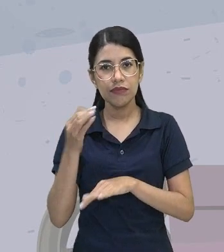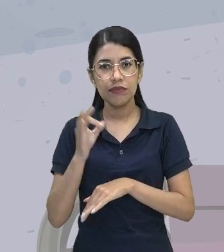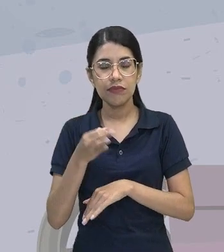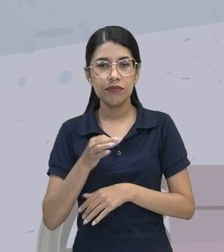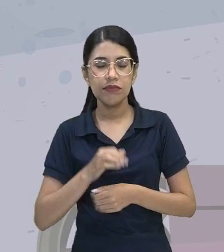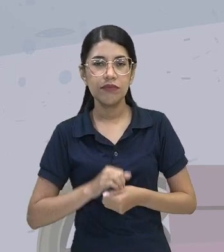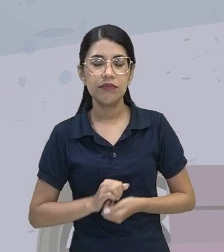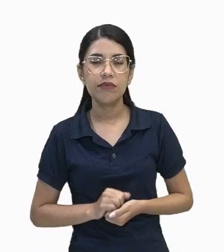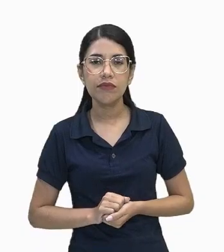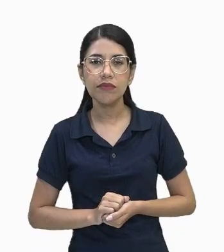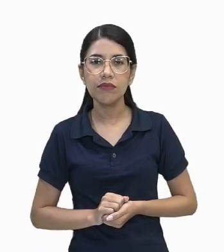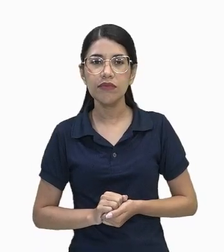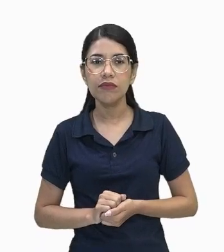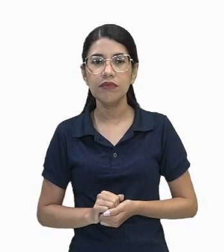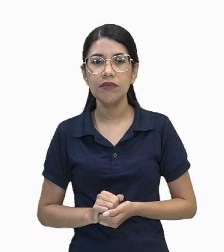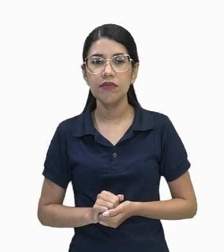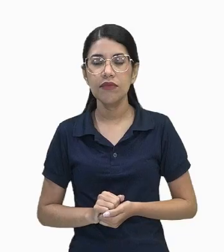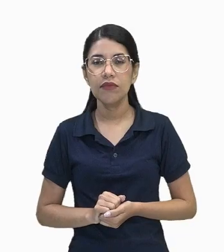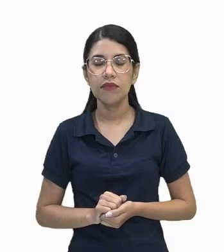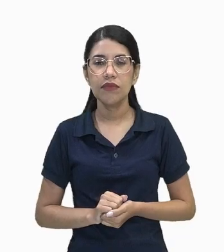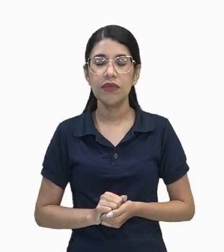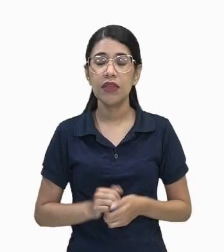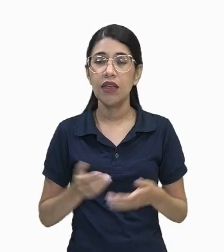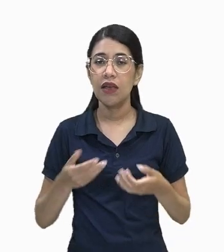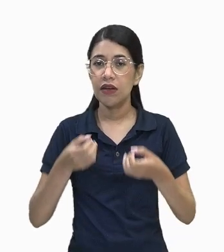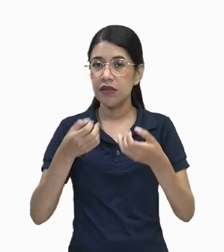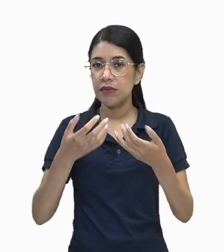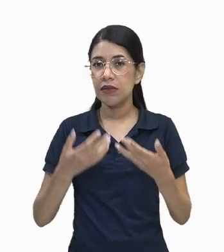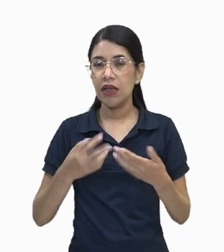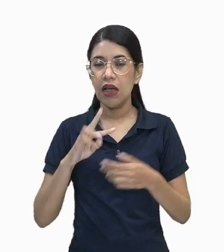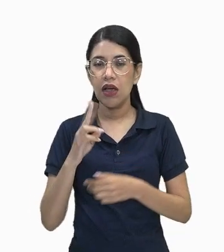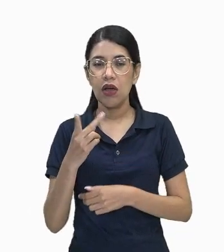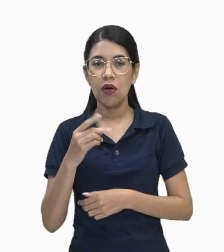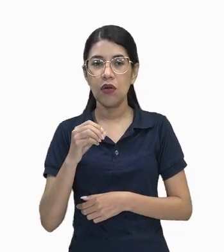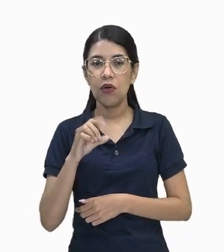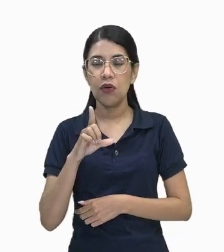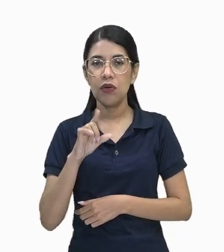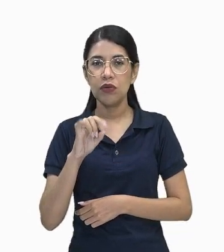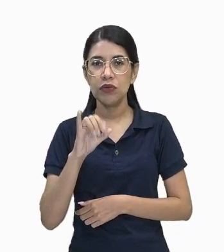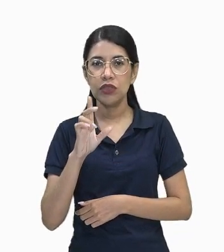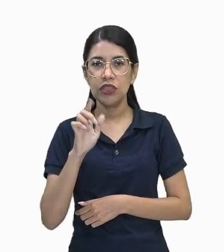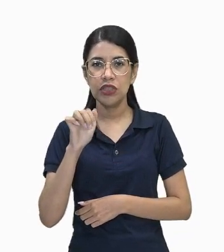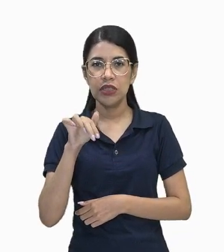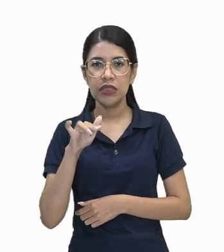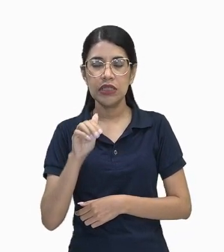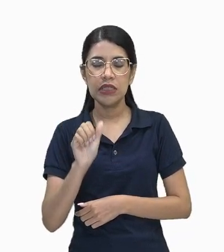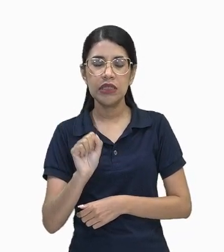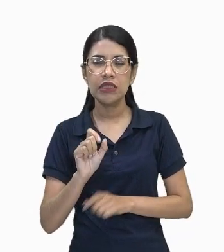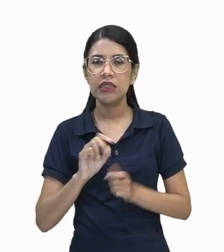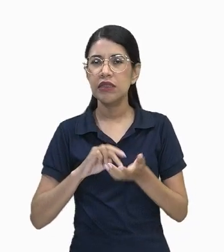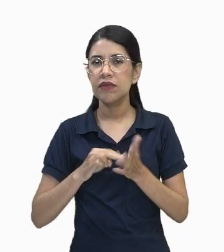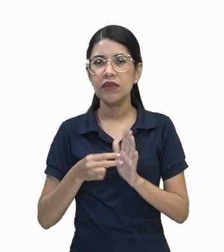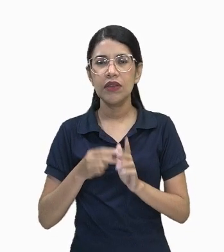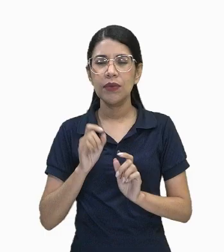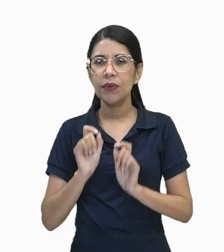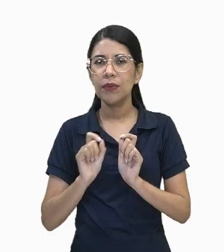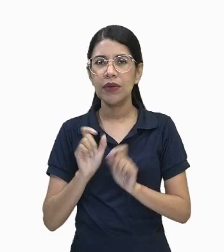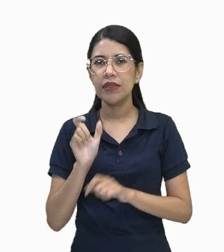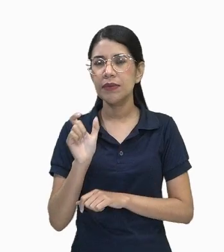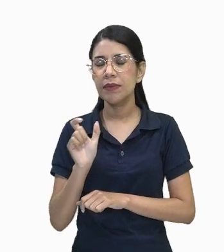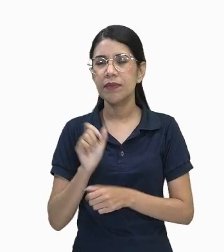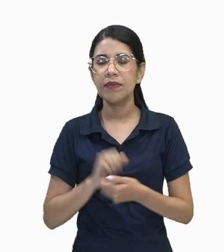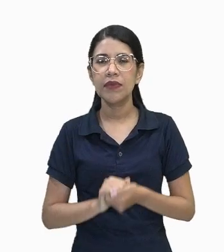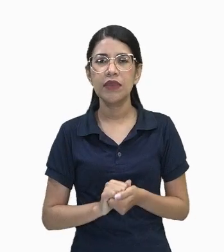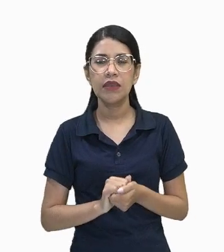com o texto, vamos lá. Falaremos então dos holdings. O que é um holding, professor? Vamos então ver o que o texto fala